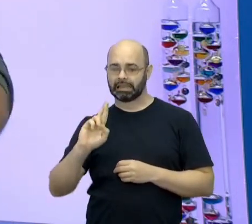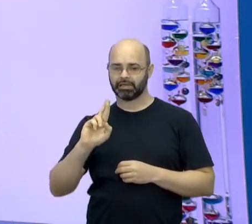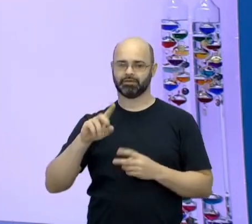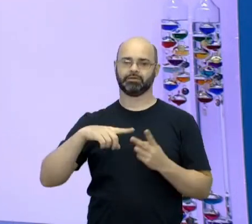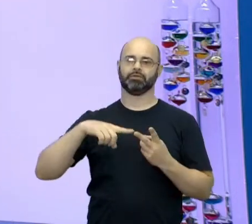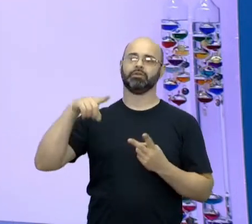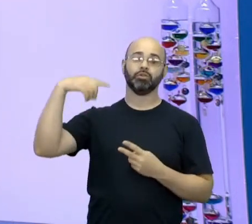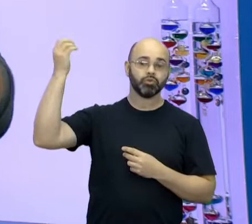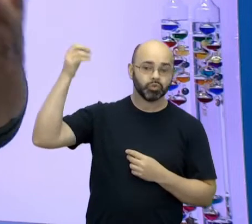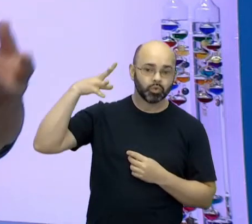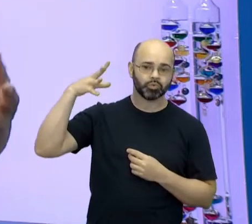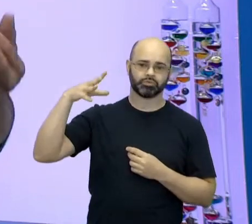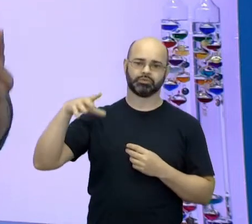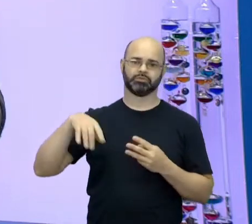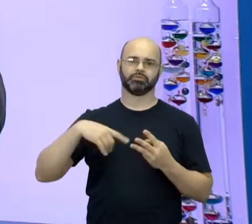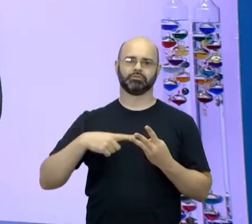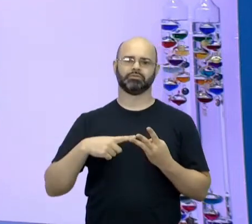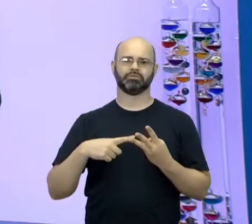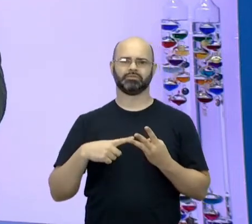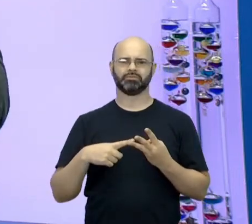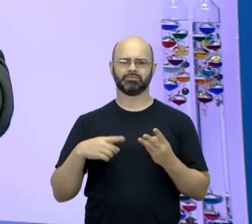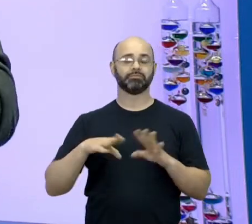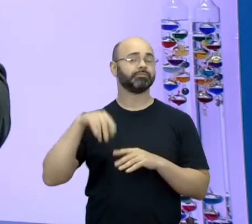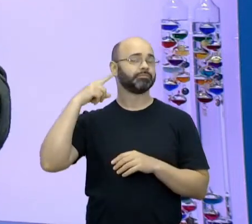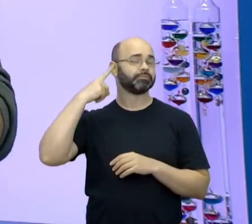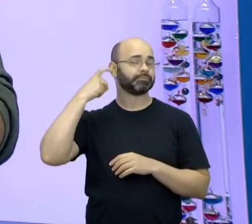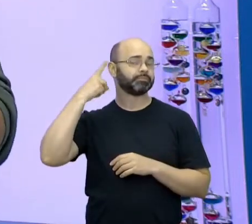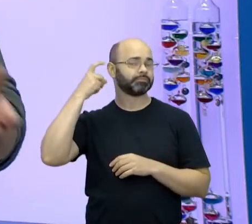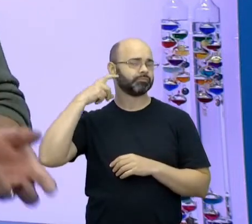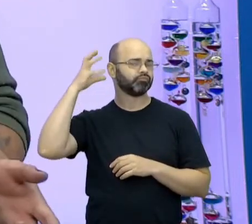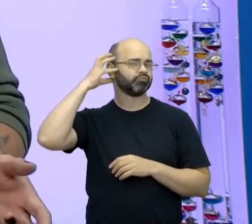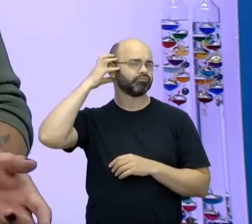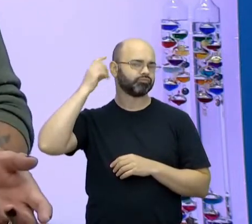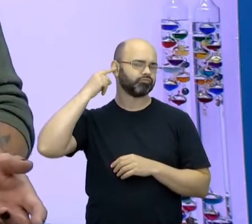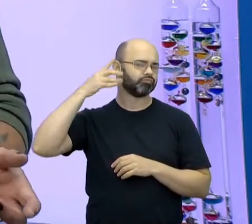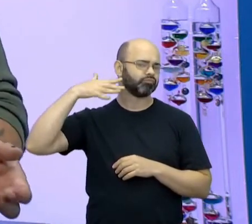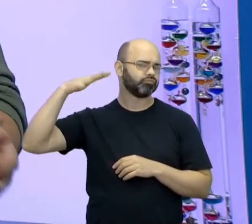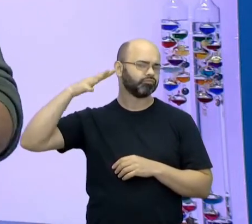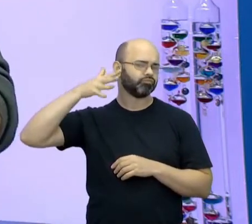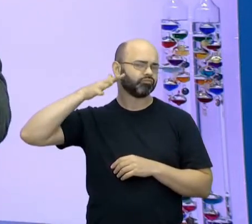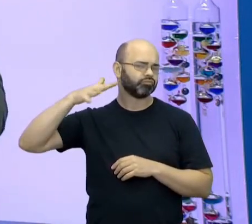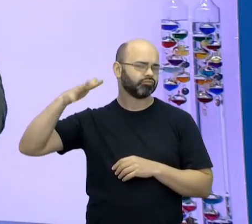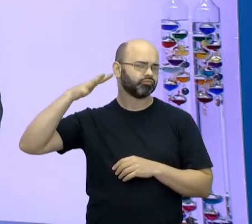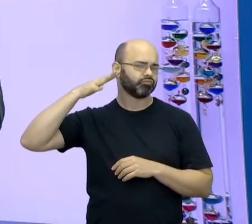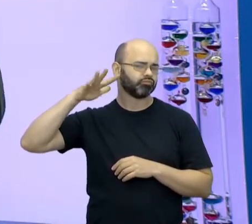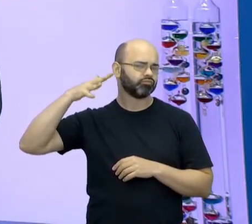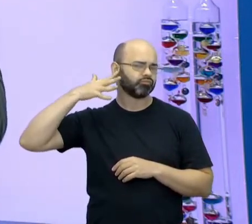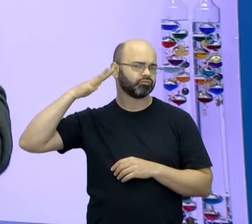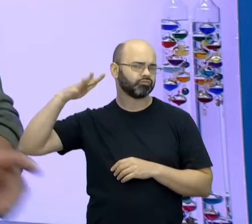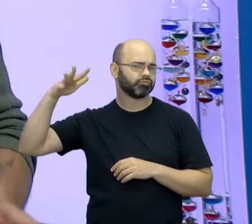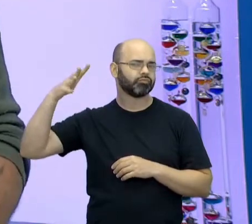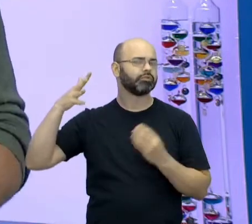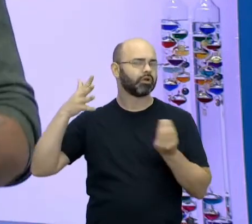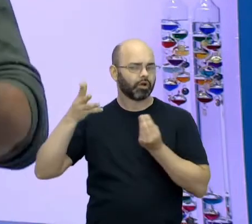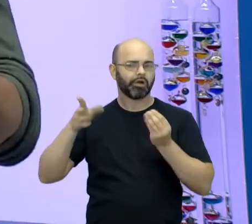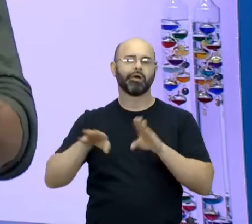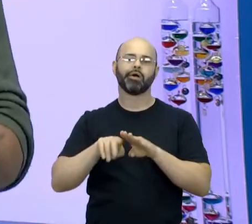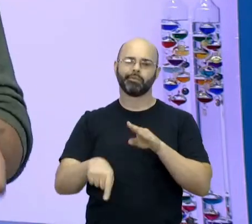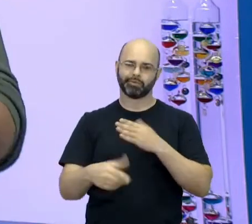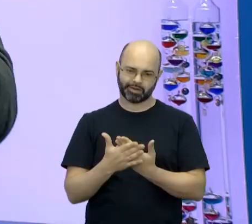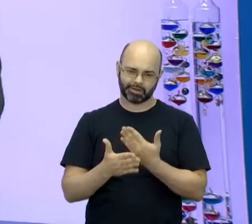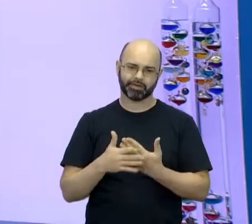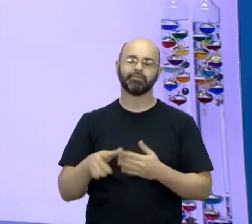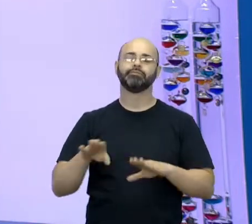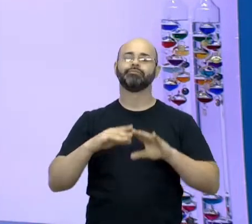aula. Vou falar também do Hertz. Do Hertz é o rádio. A questão das ondas, as ondas de rádio. Também nessa aula.